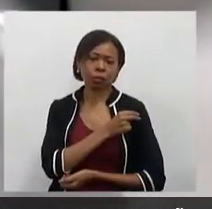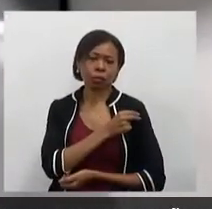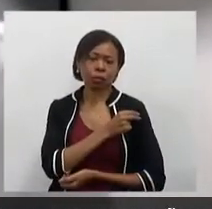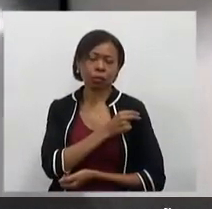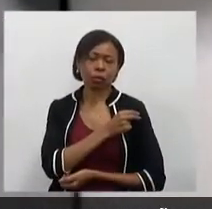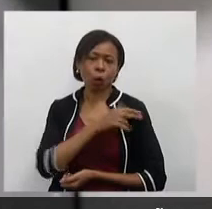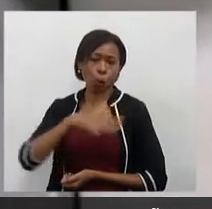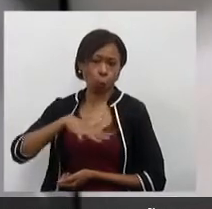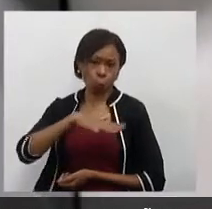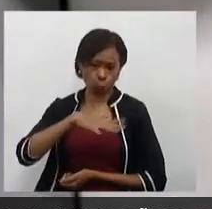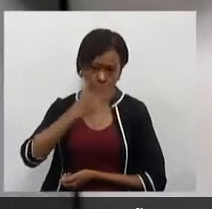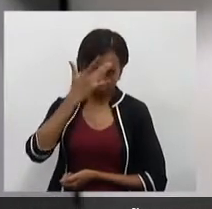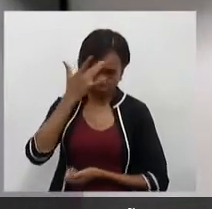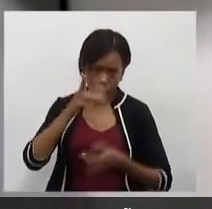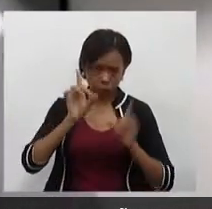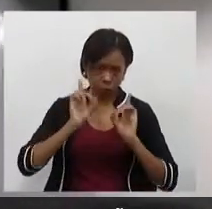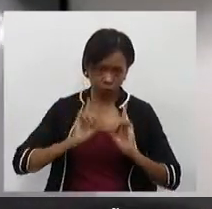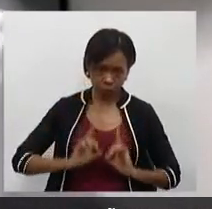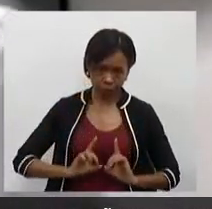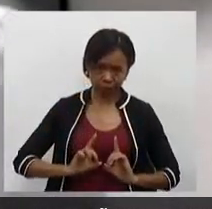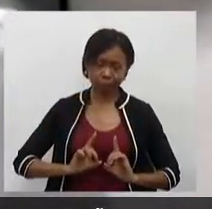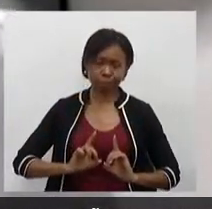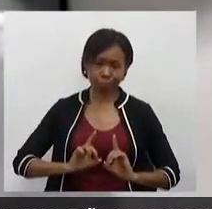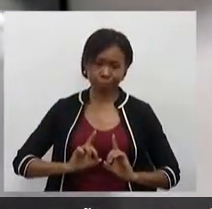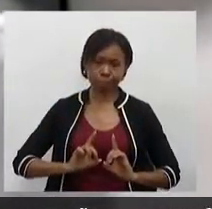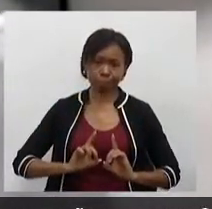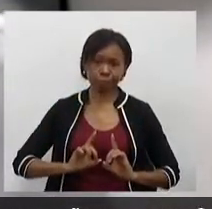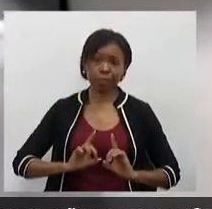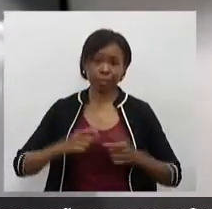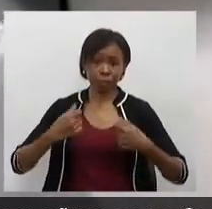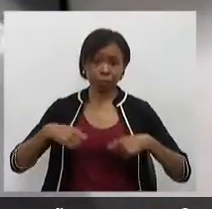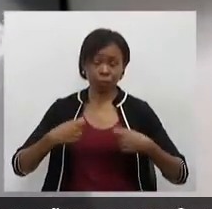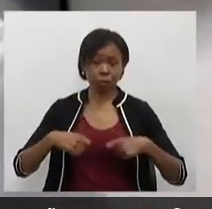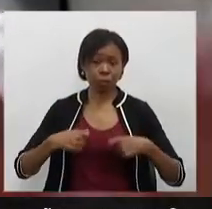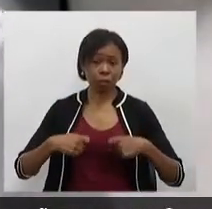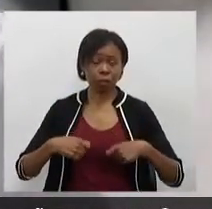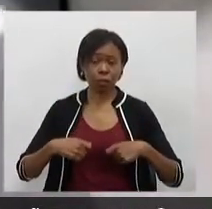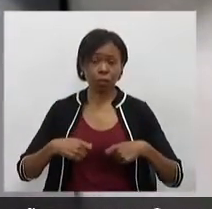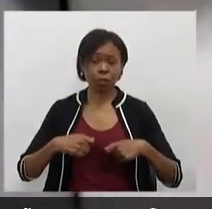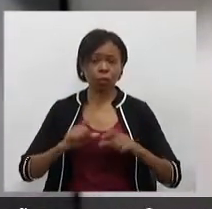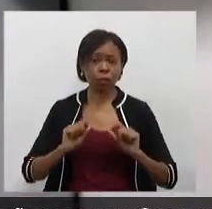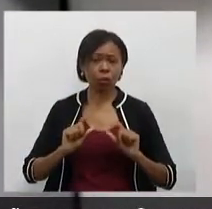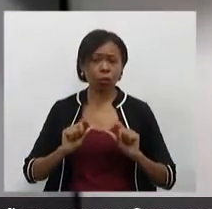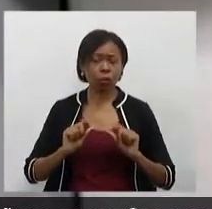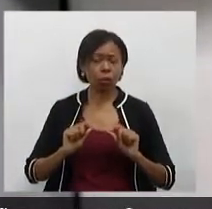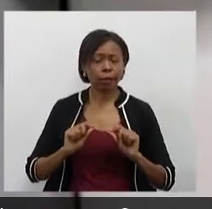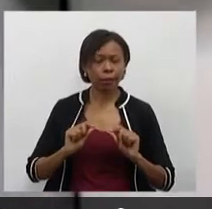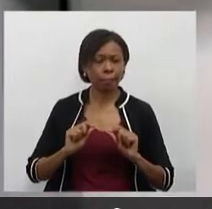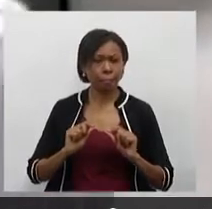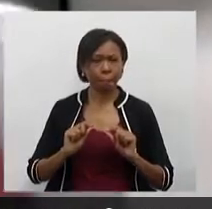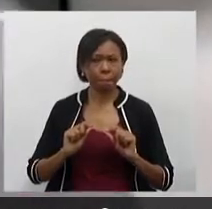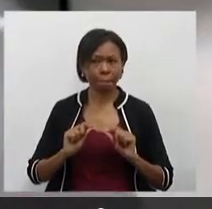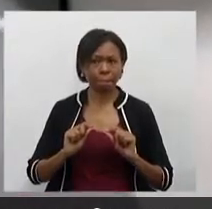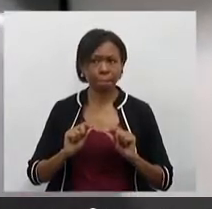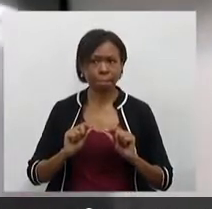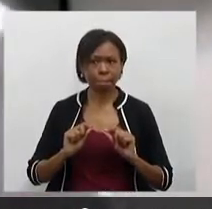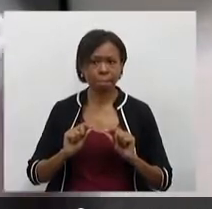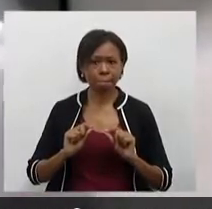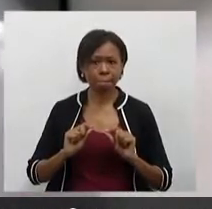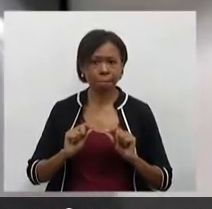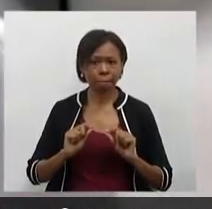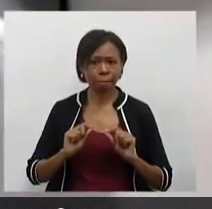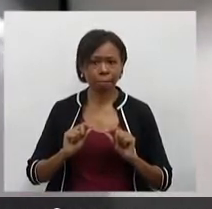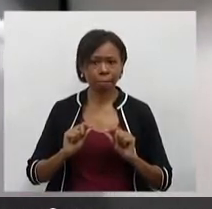ela é um desafio temporário que confirma a necessidade de uma articulação permanente entre SUS e SUAS em todos